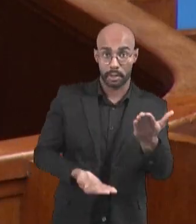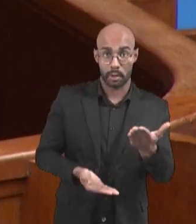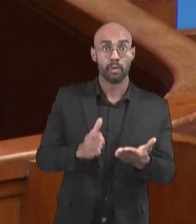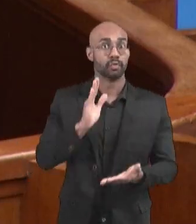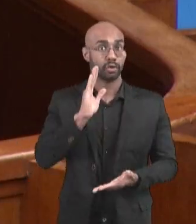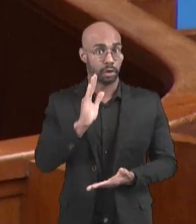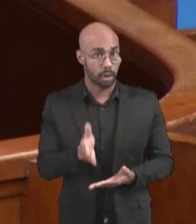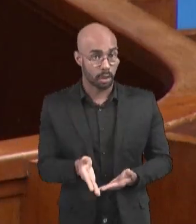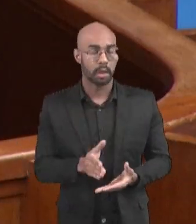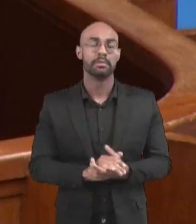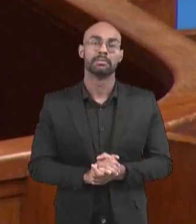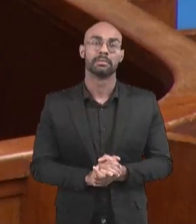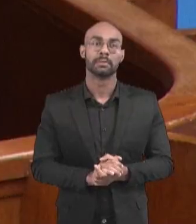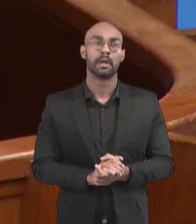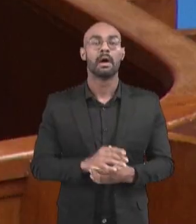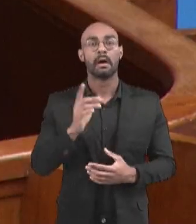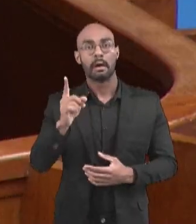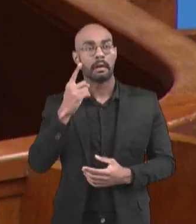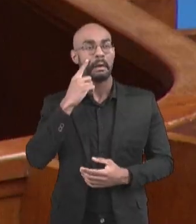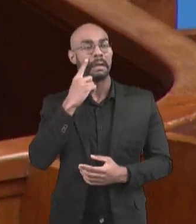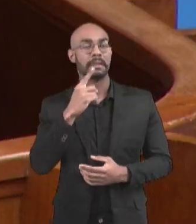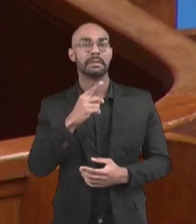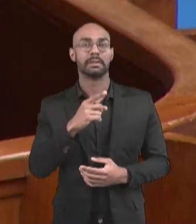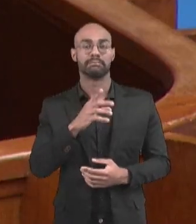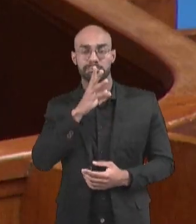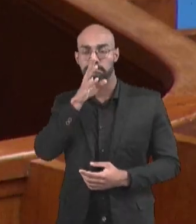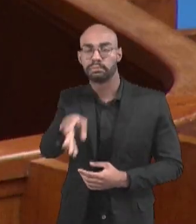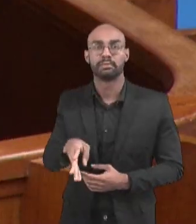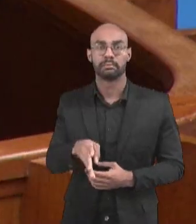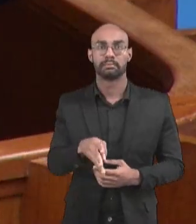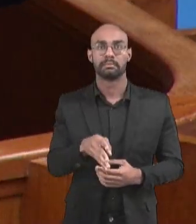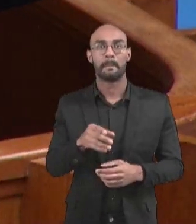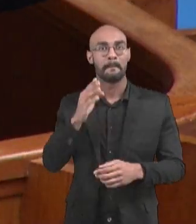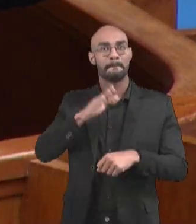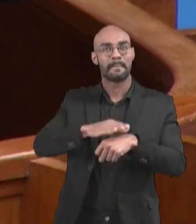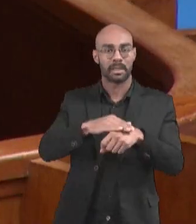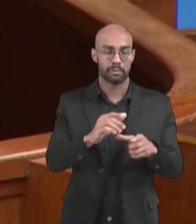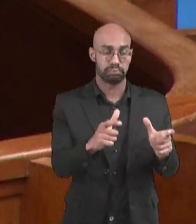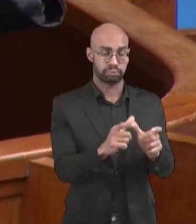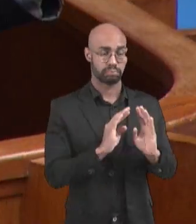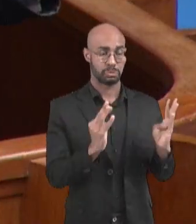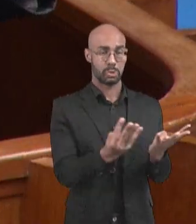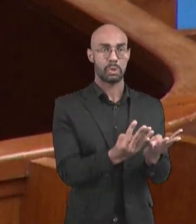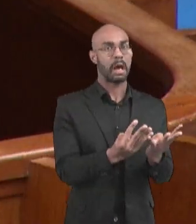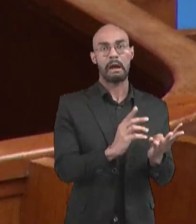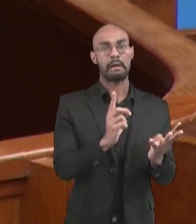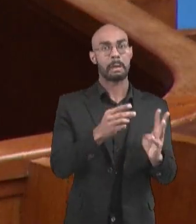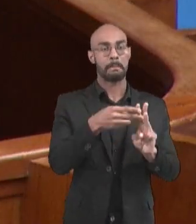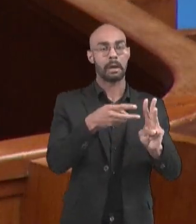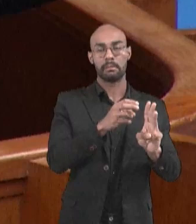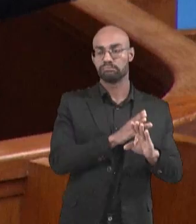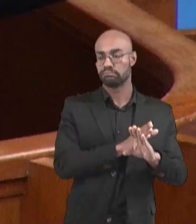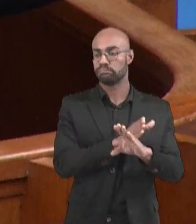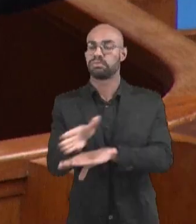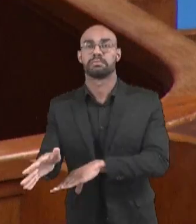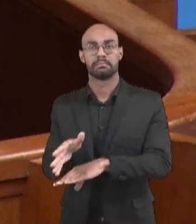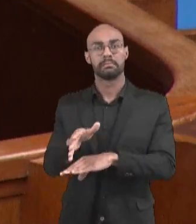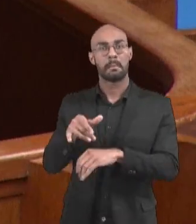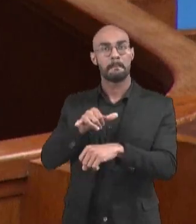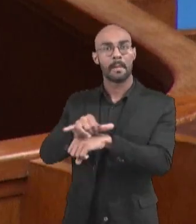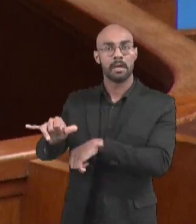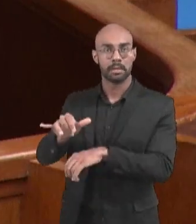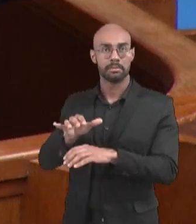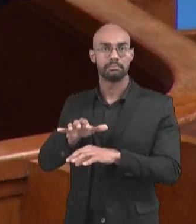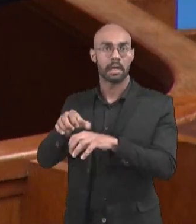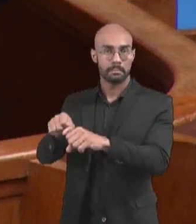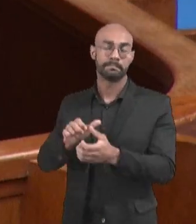julgado, e resolveram entrar na lavoura, onde o dono da fazenda maior, que é a